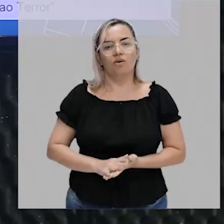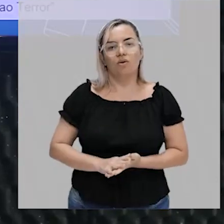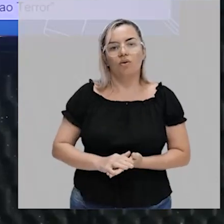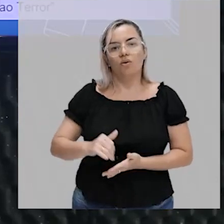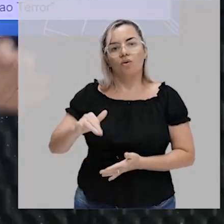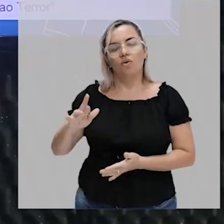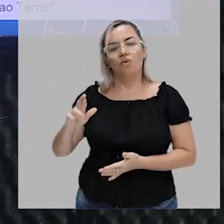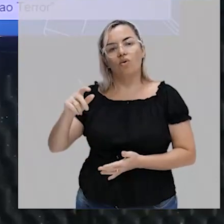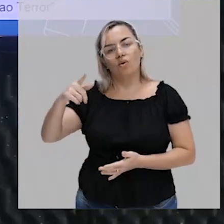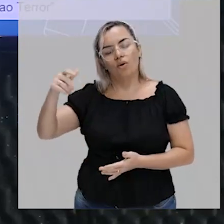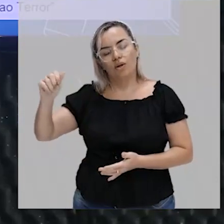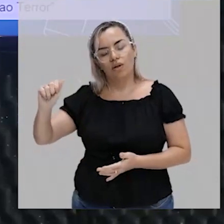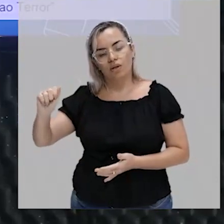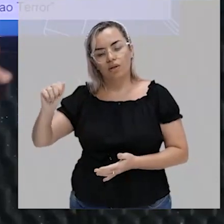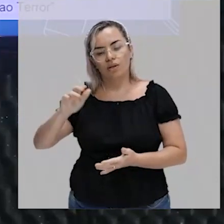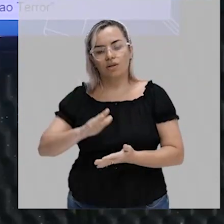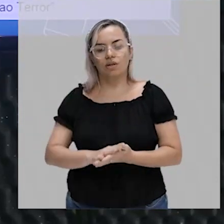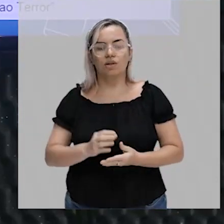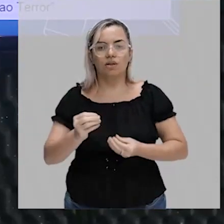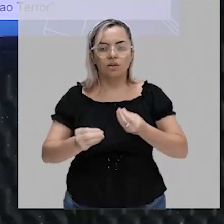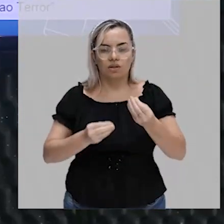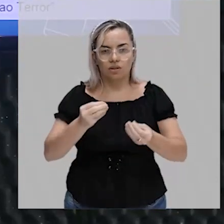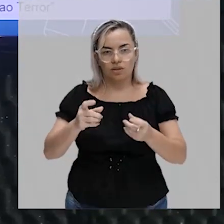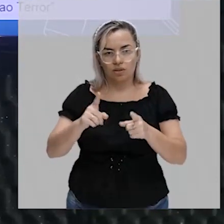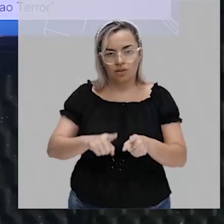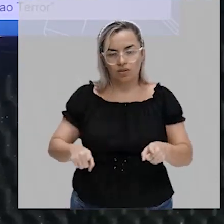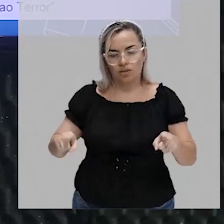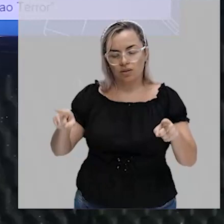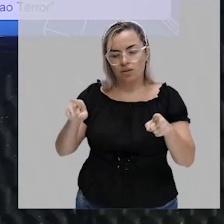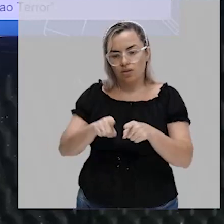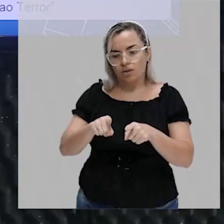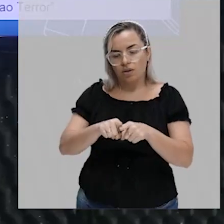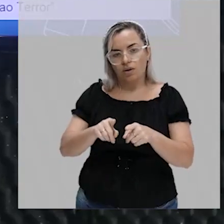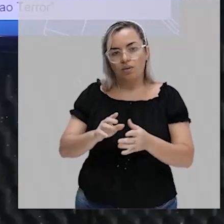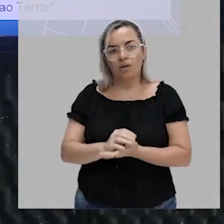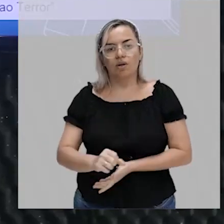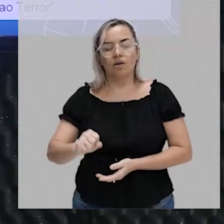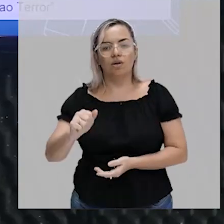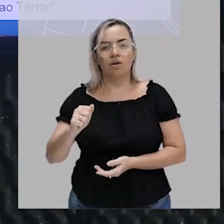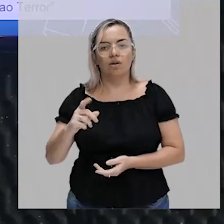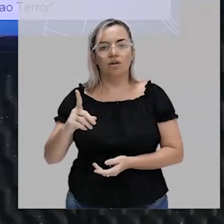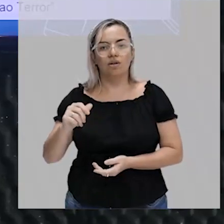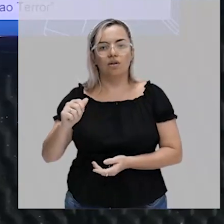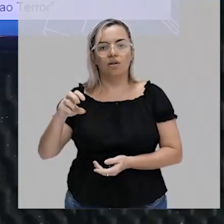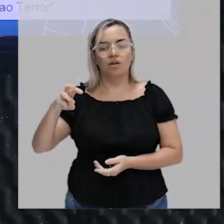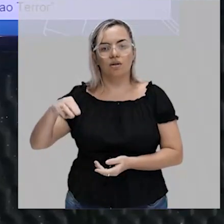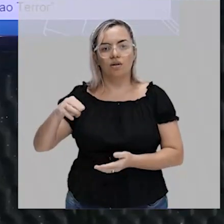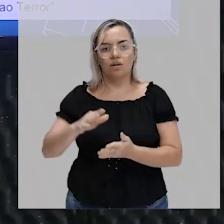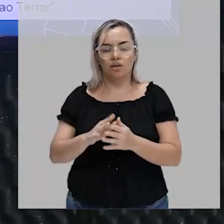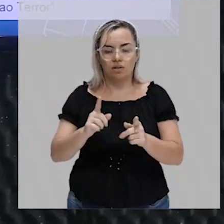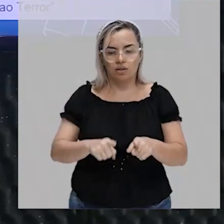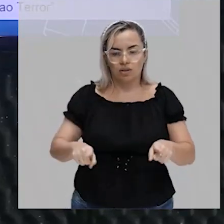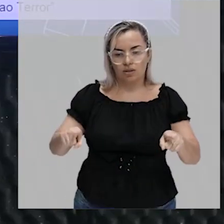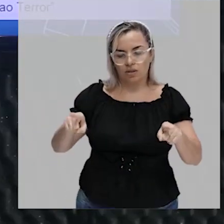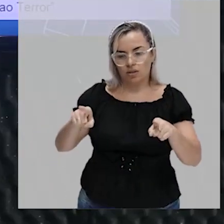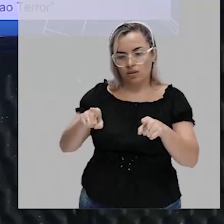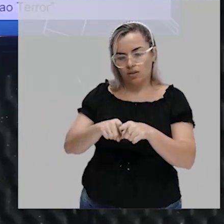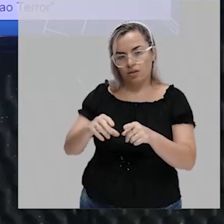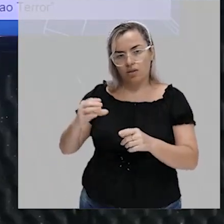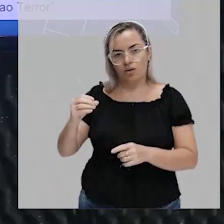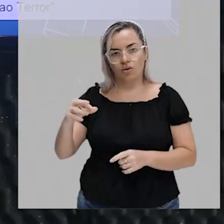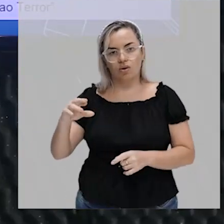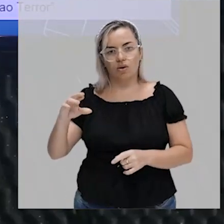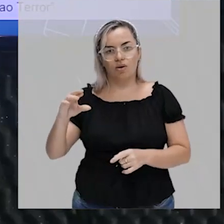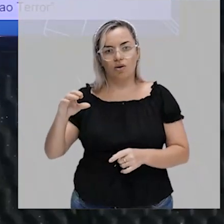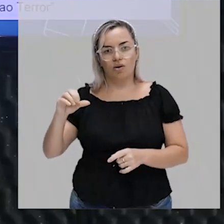De onde ali saíram as ordens, né, do grupo Al-Qaeda, eu vou já falar sobre isso, e a Coreia do Norte. Surge o conceito do